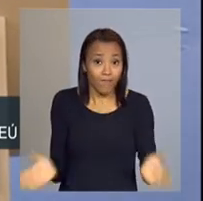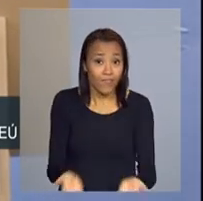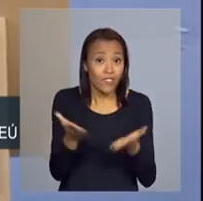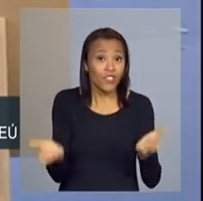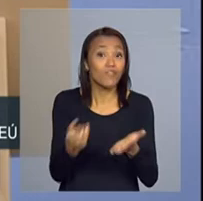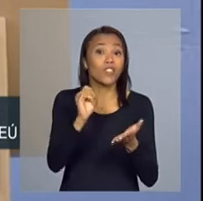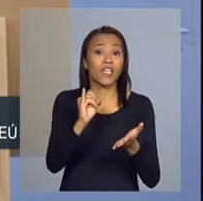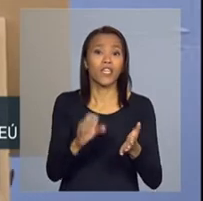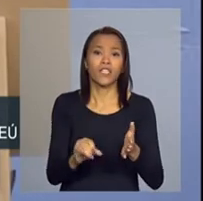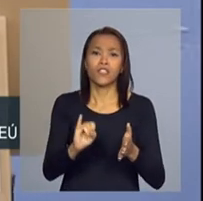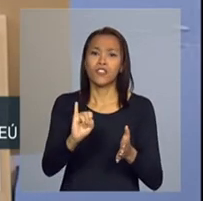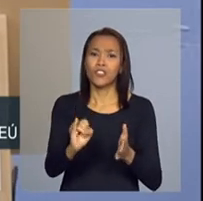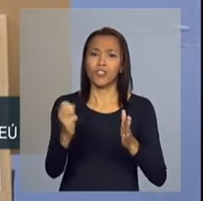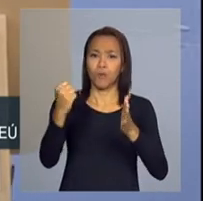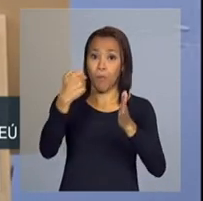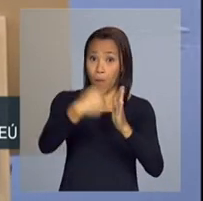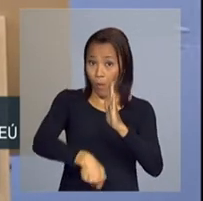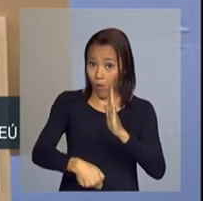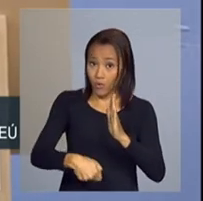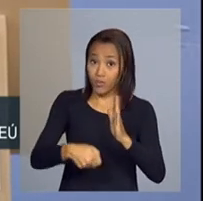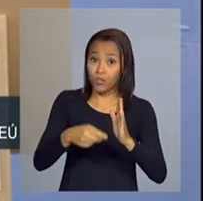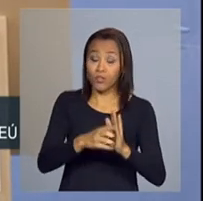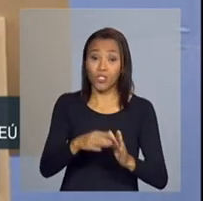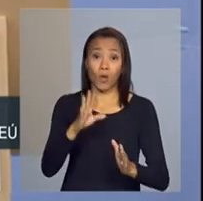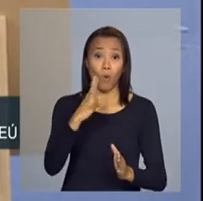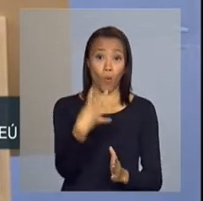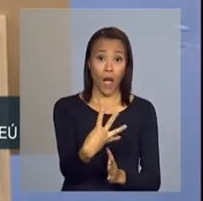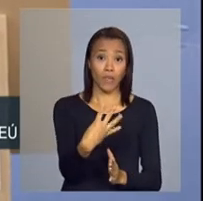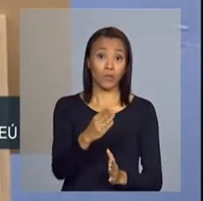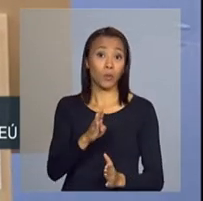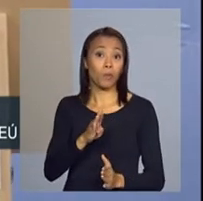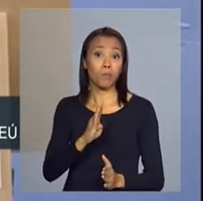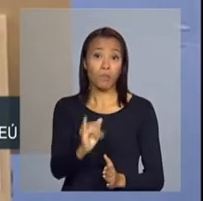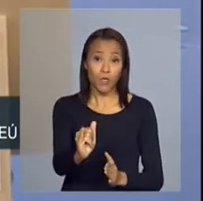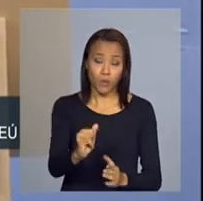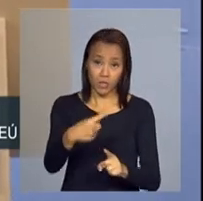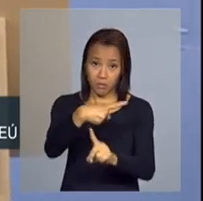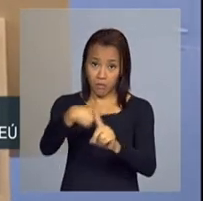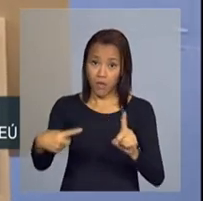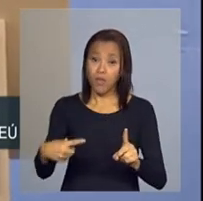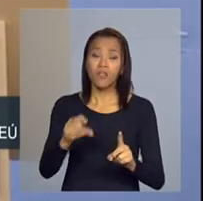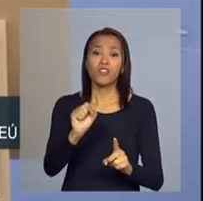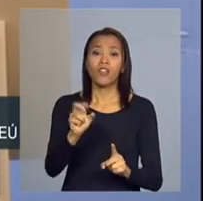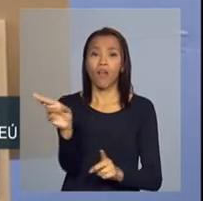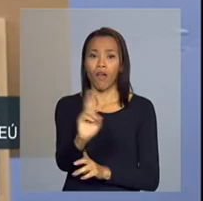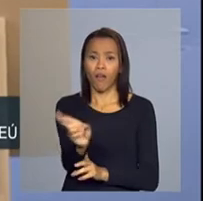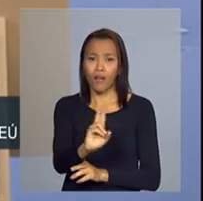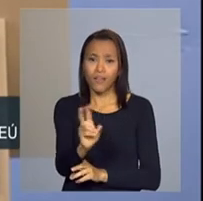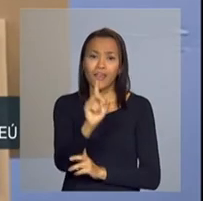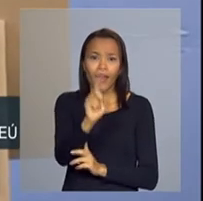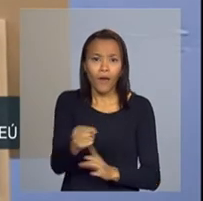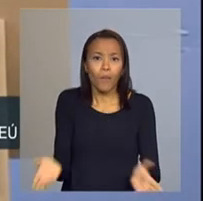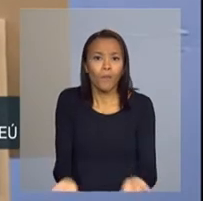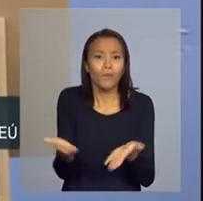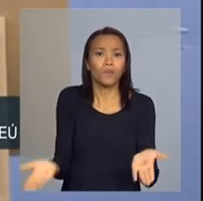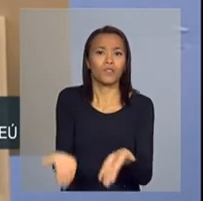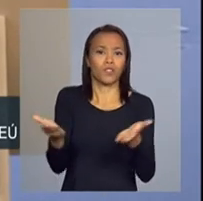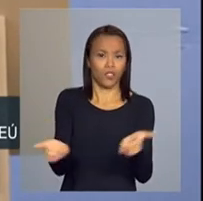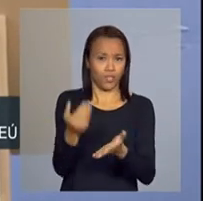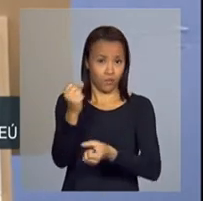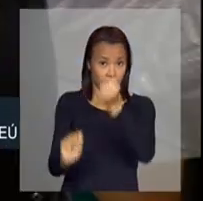tributário para a Fiat de 4 bilhões e meio de reais, mais um incentivo financeiro